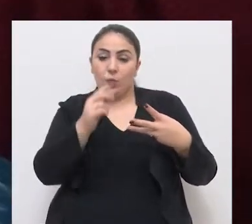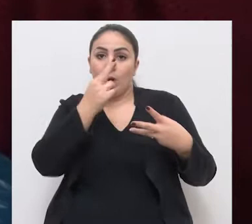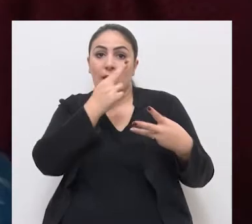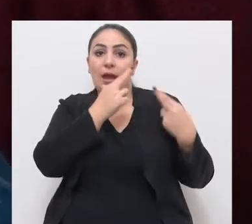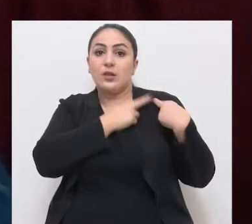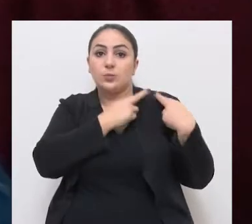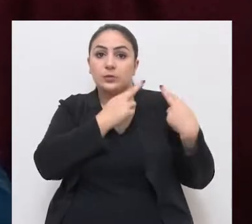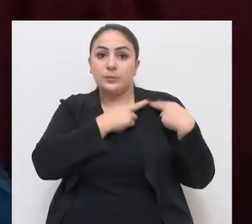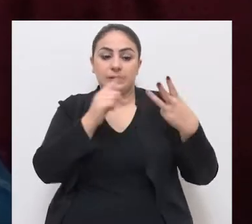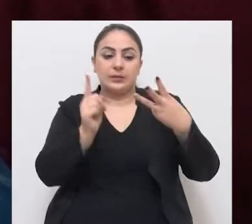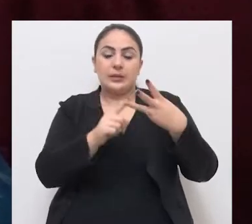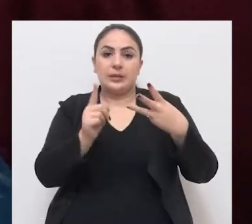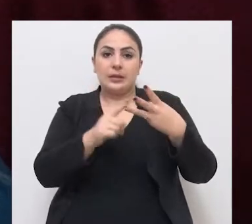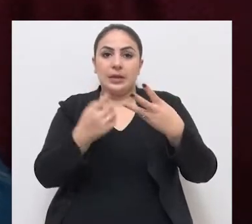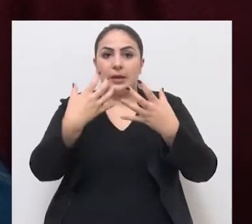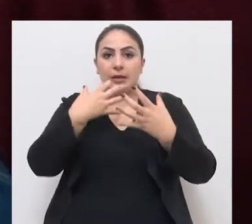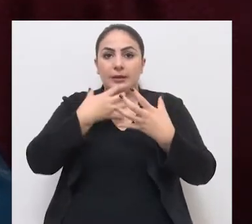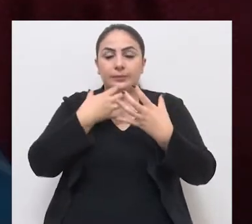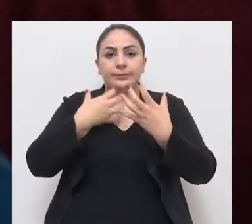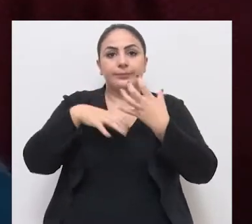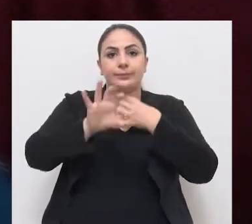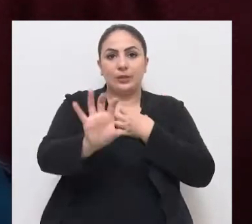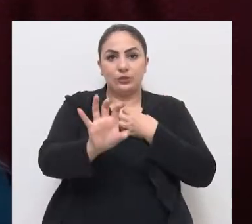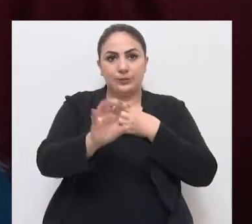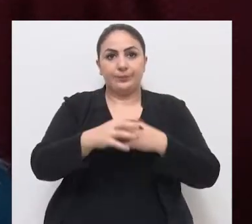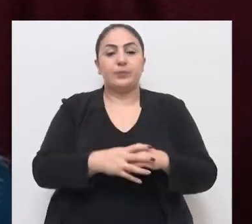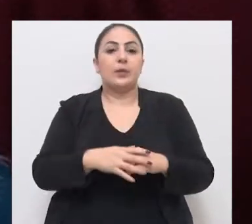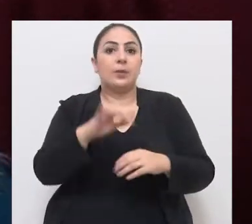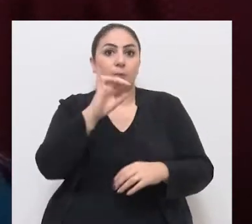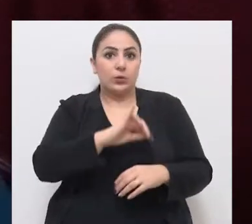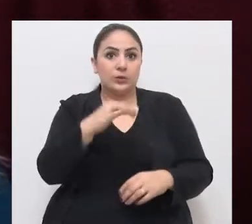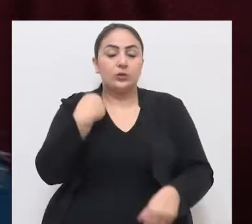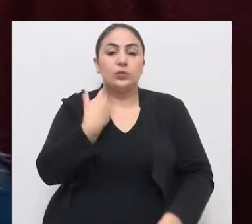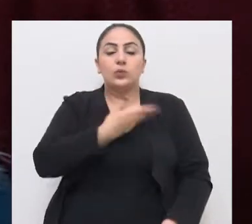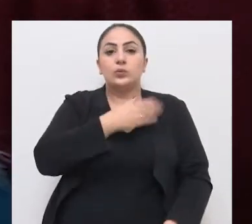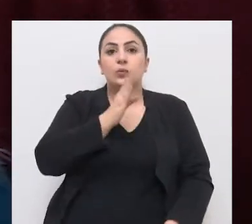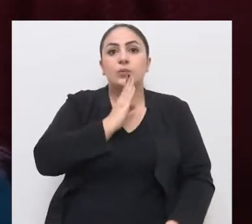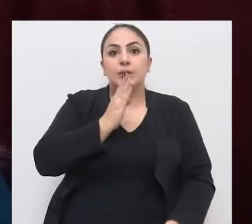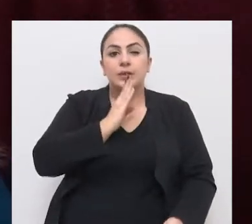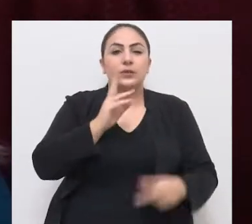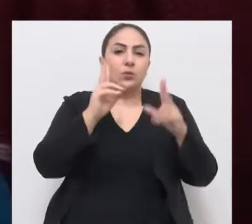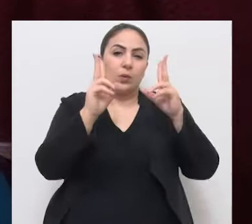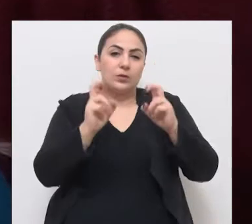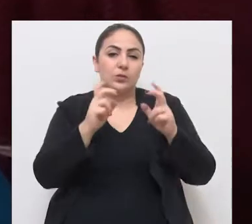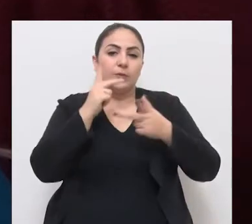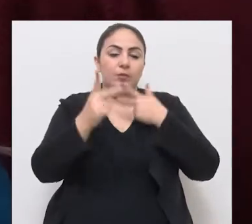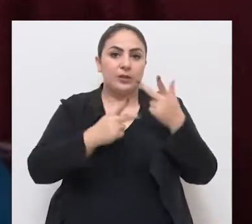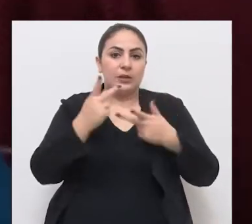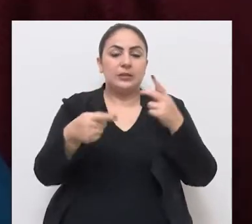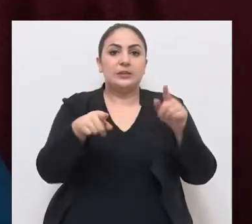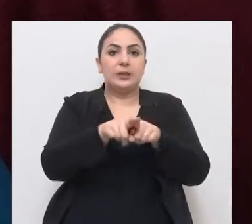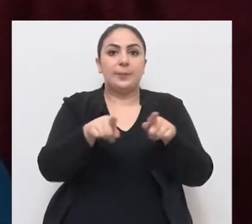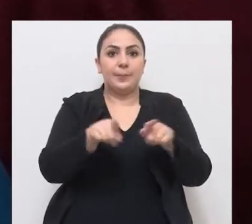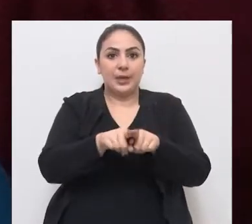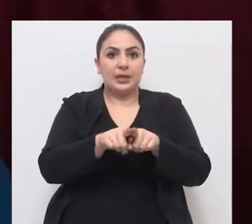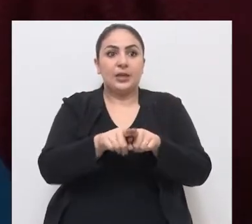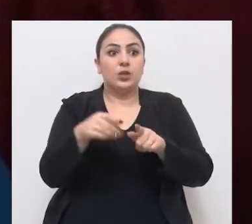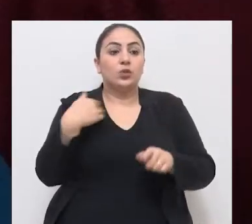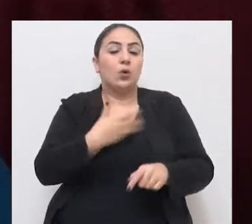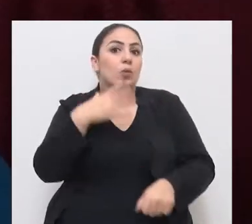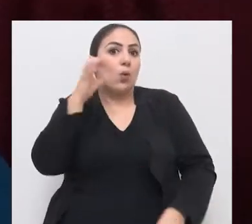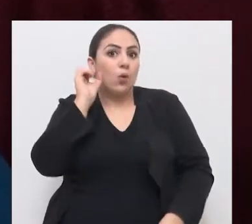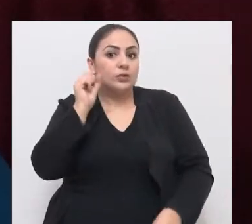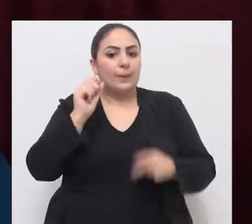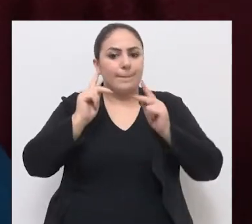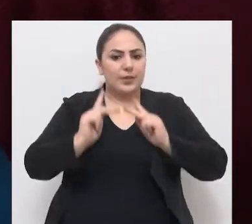a responsabilidade e a empatia. Então é importante que conheçamos um pouco sobre o assunto para falar, que a gente